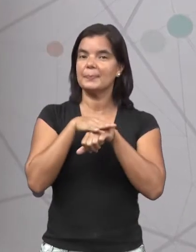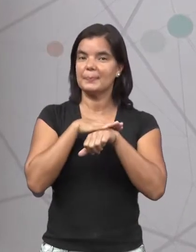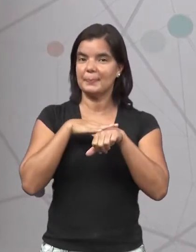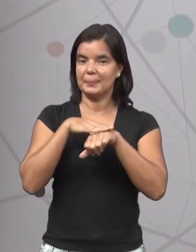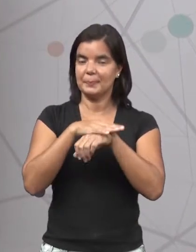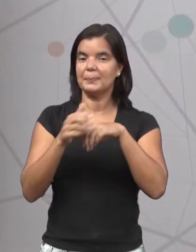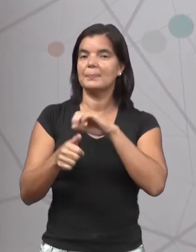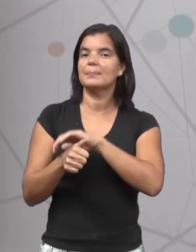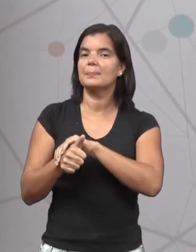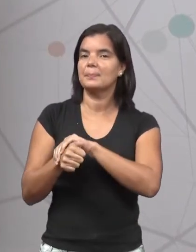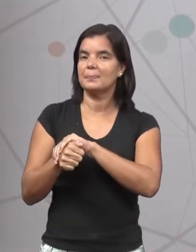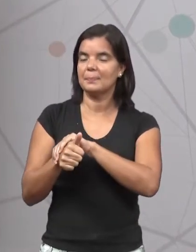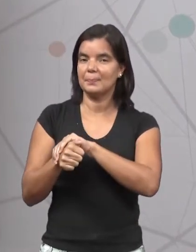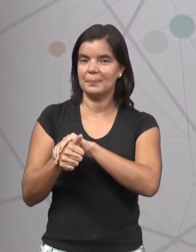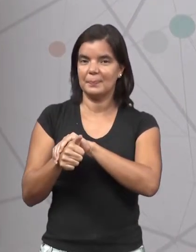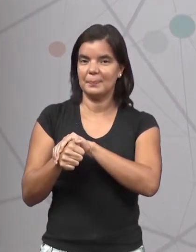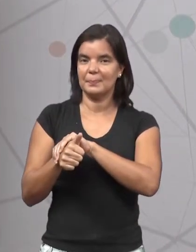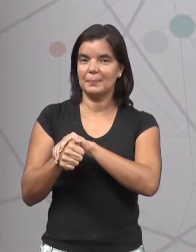com a tartaruga